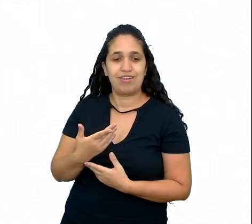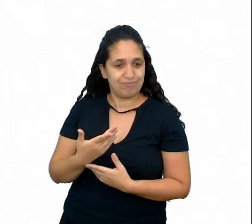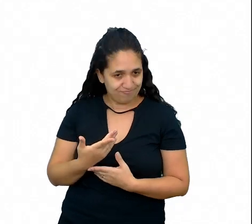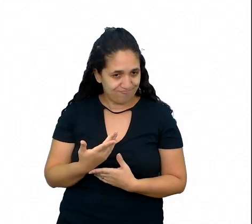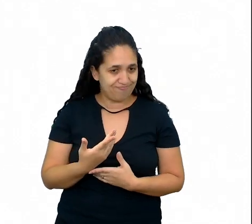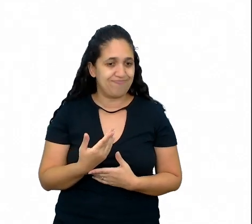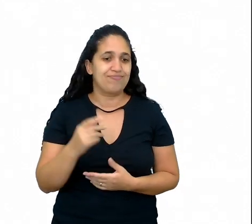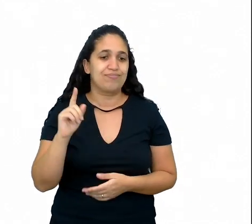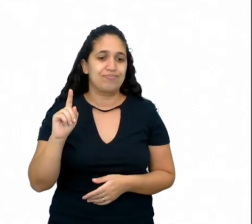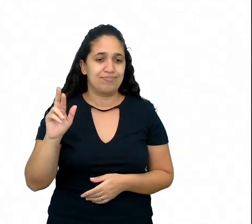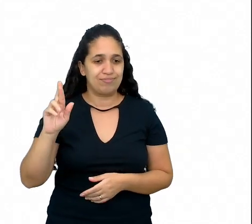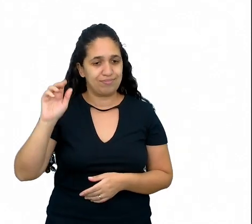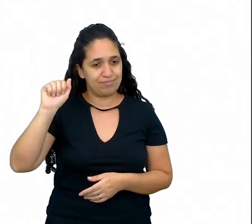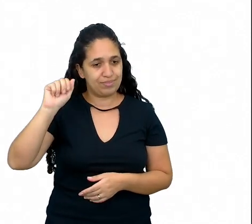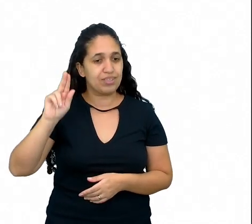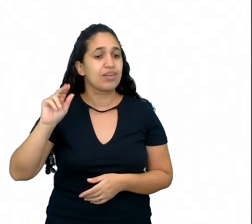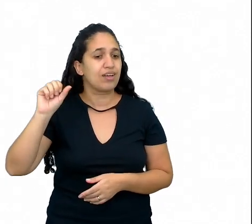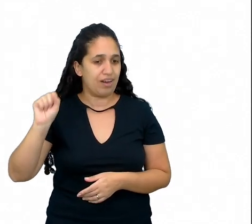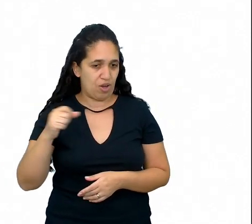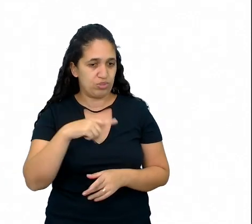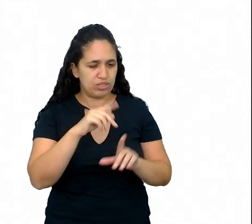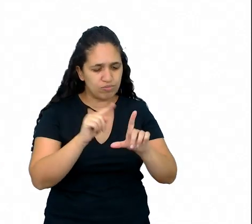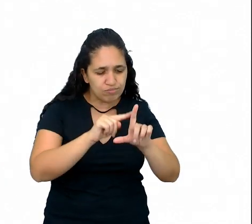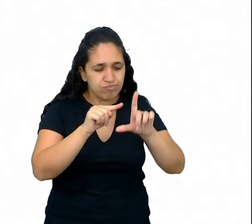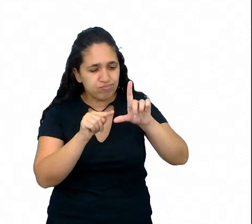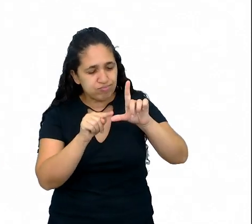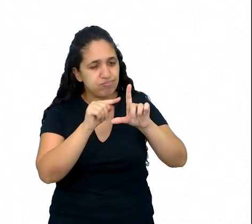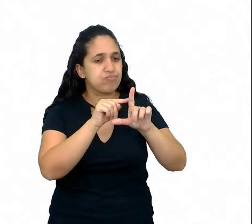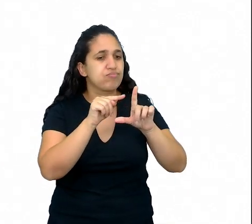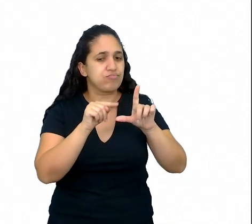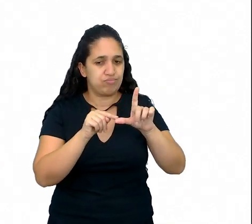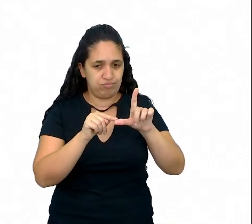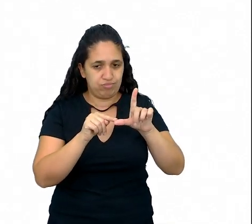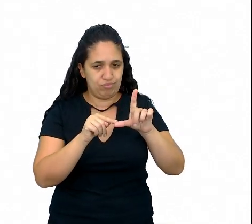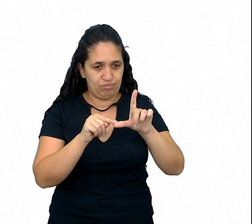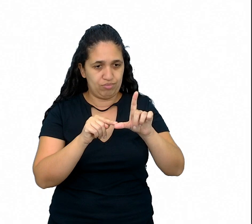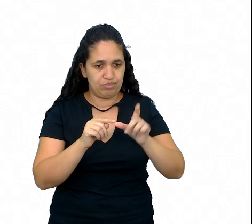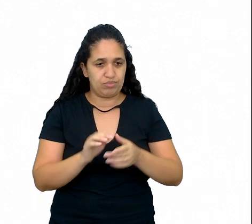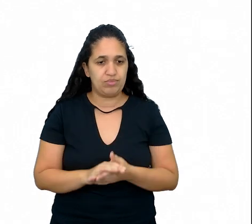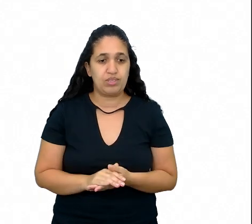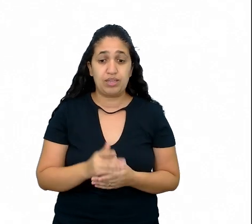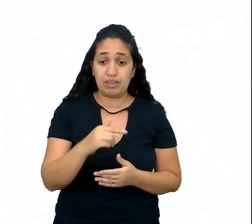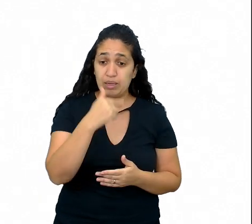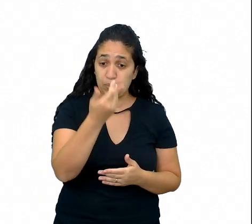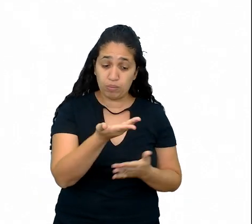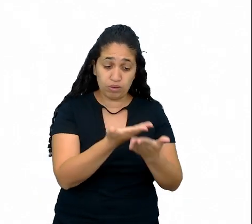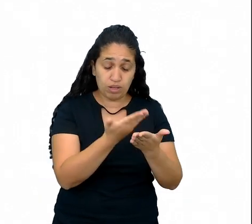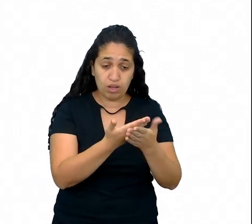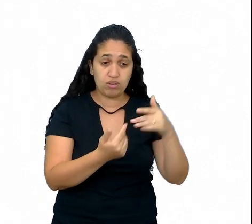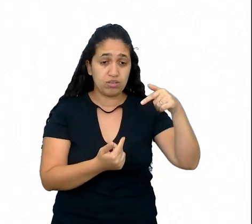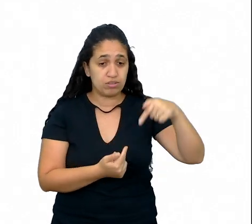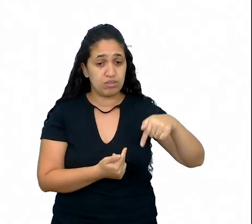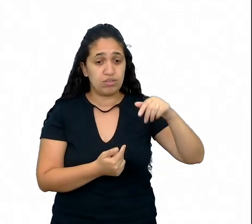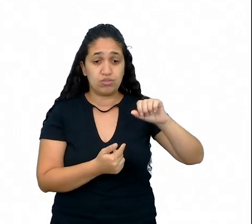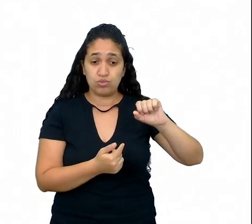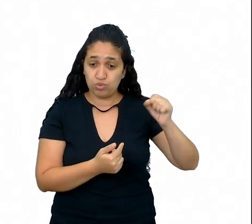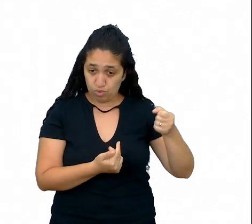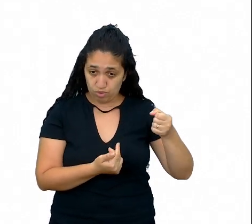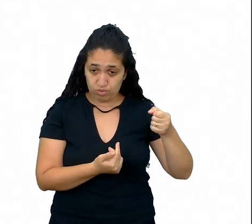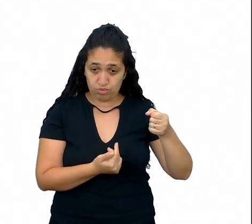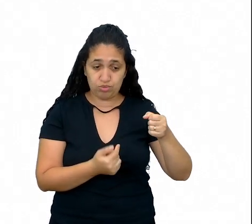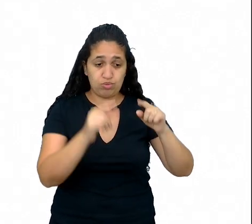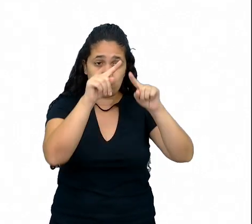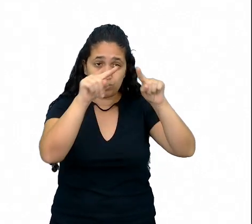né? Então, a gente usa graus quando nós estamos falando do ângulo. E nas aulas 7 e 8, ângulos internos de um